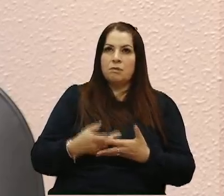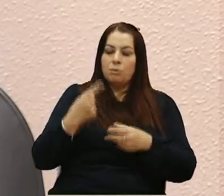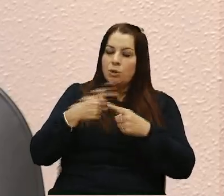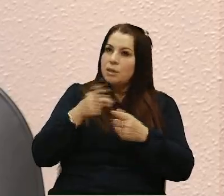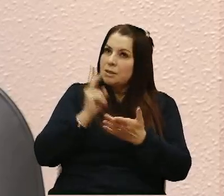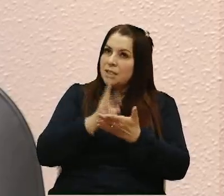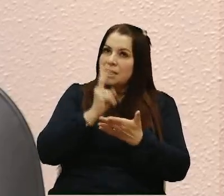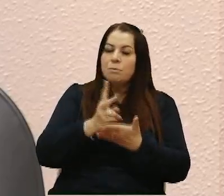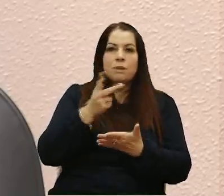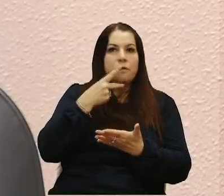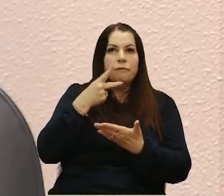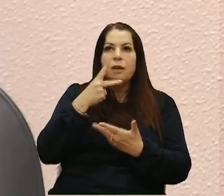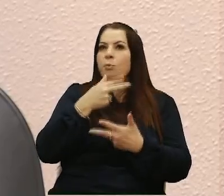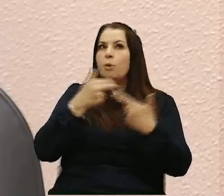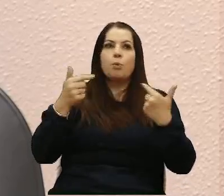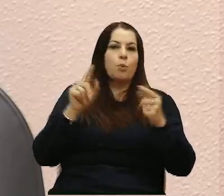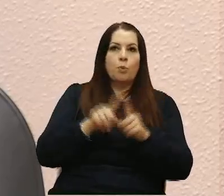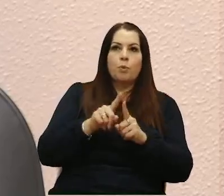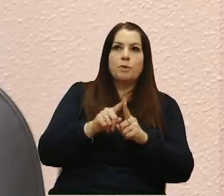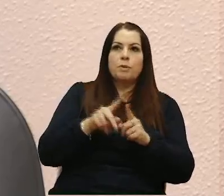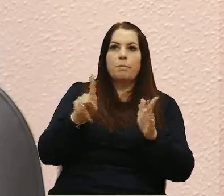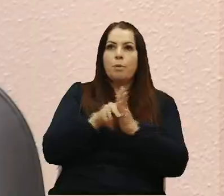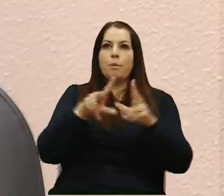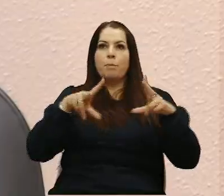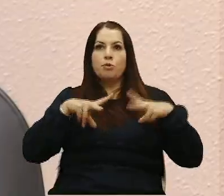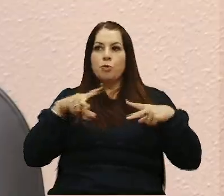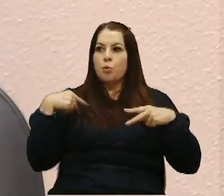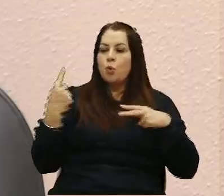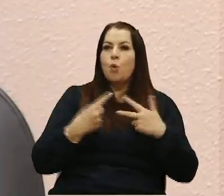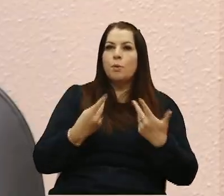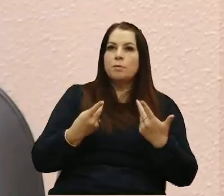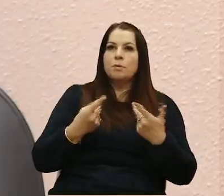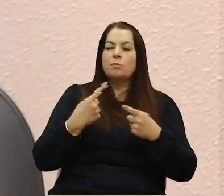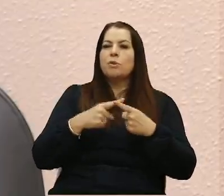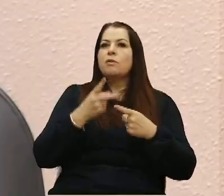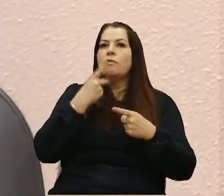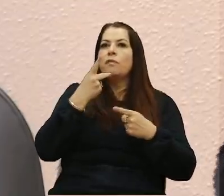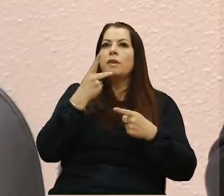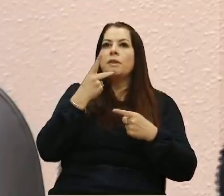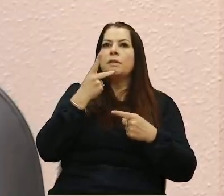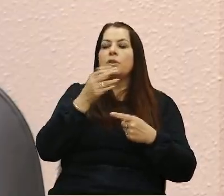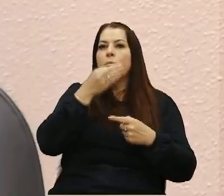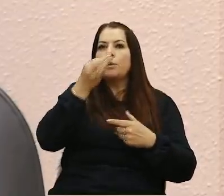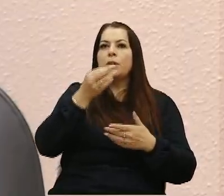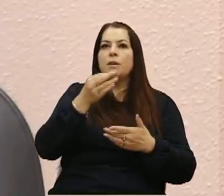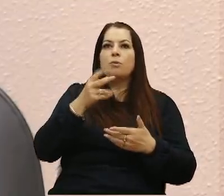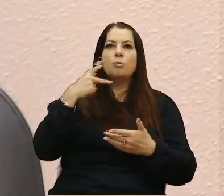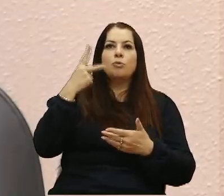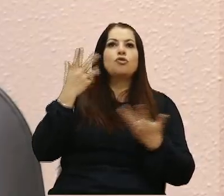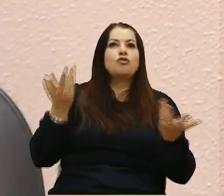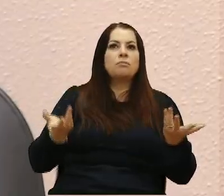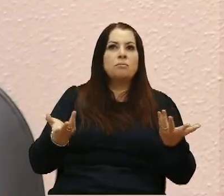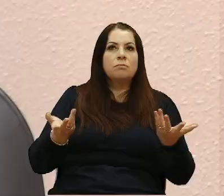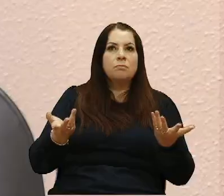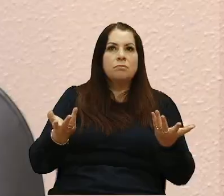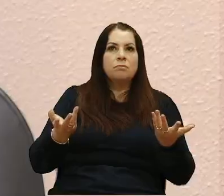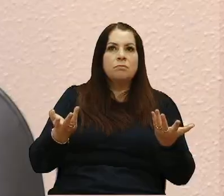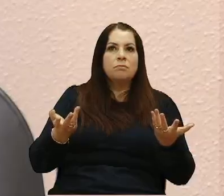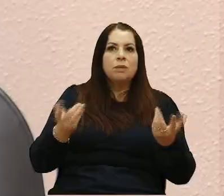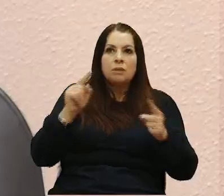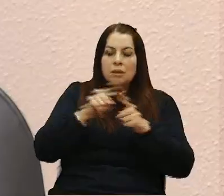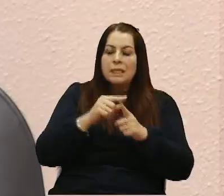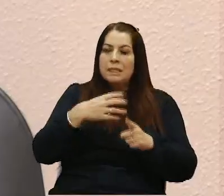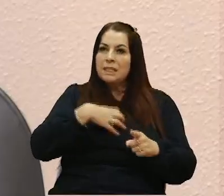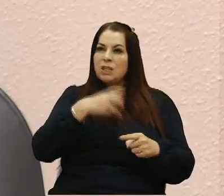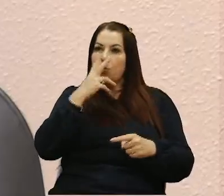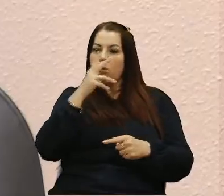sempre tem que falar de alguma coisa pessoal nossa, porque não falam da nossa posição política, poxa. E aí eles se sentem